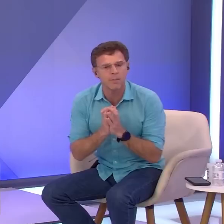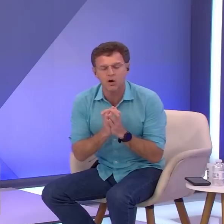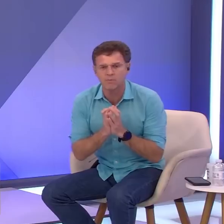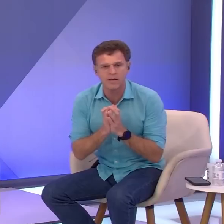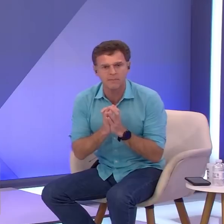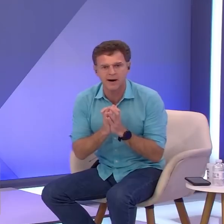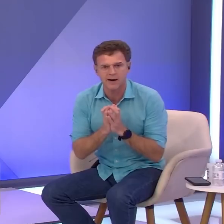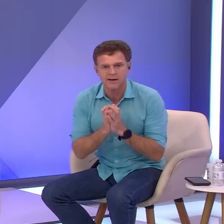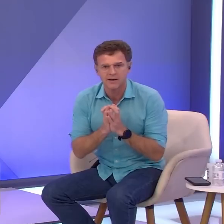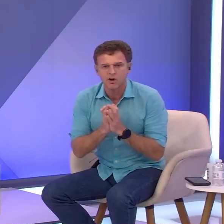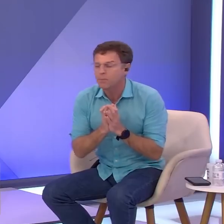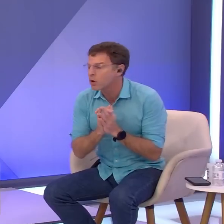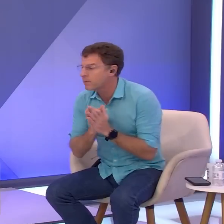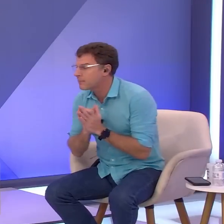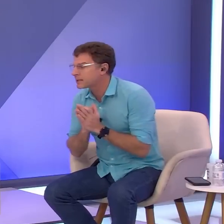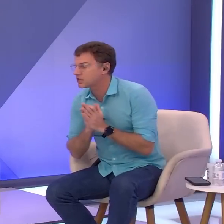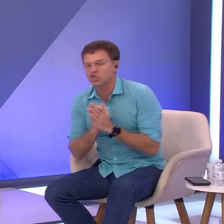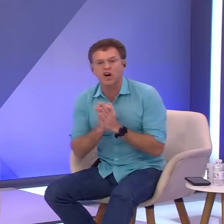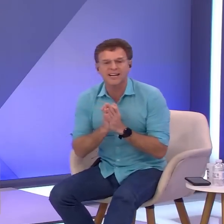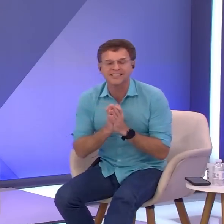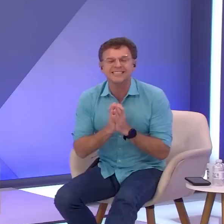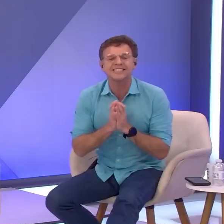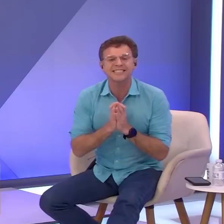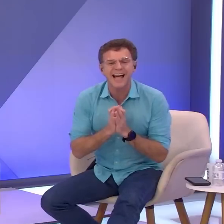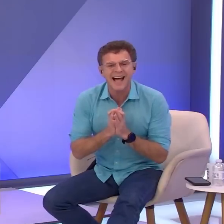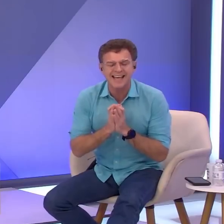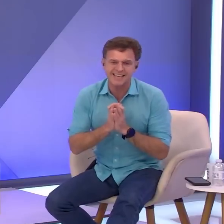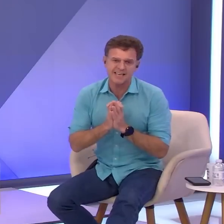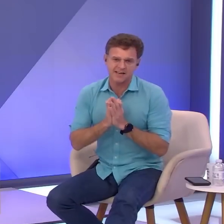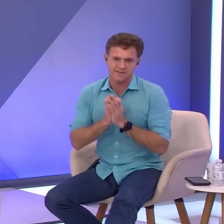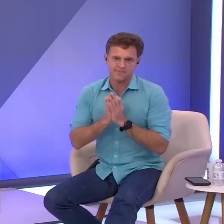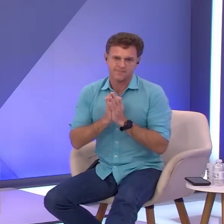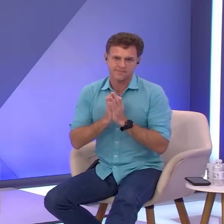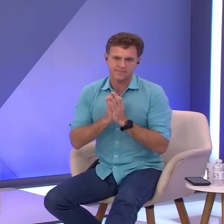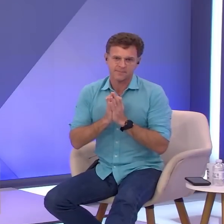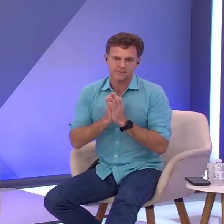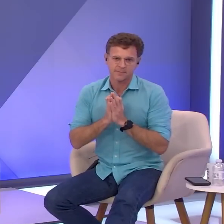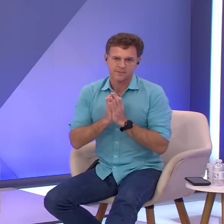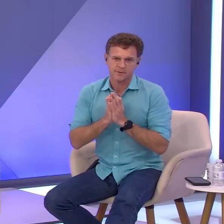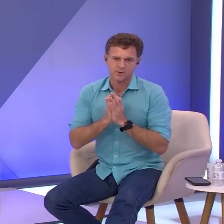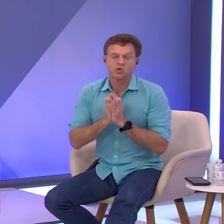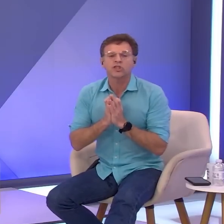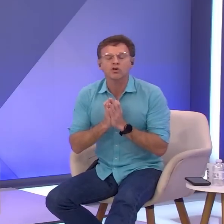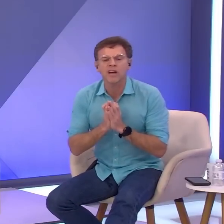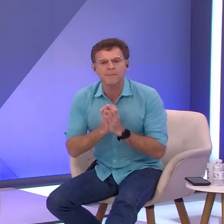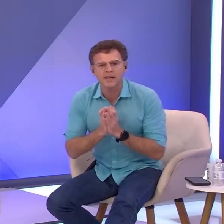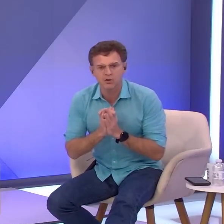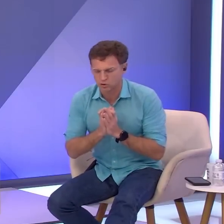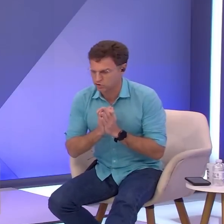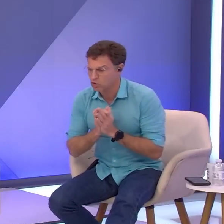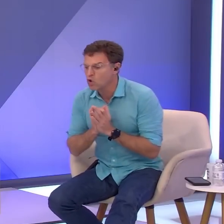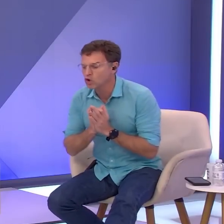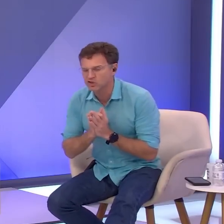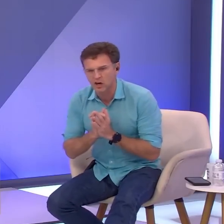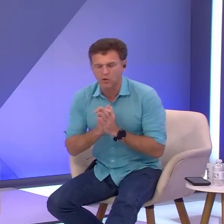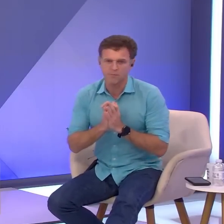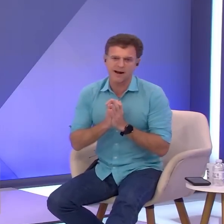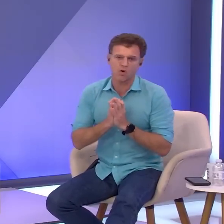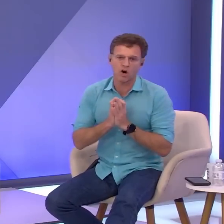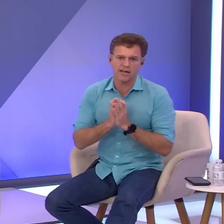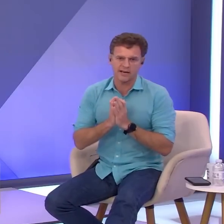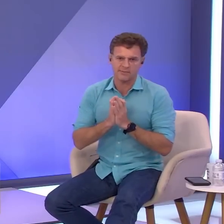meu irmão, minha irmã, o problema das drogas está aí. Os teus amigos